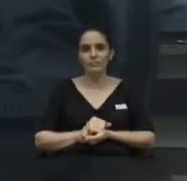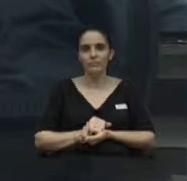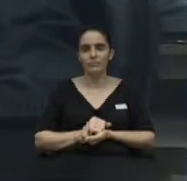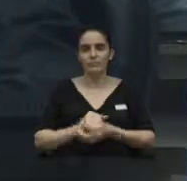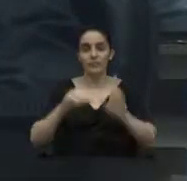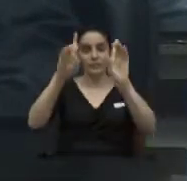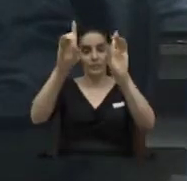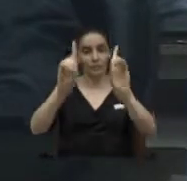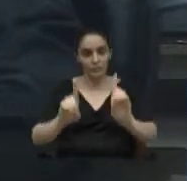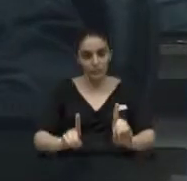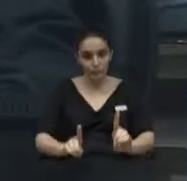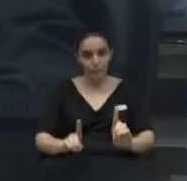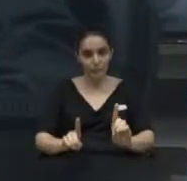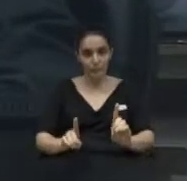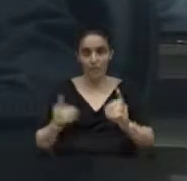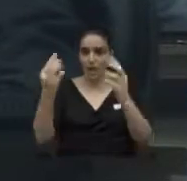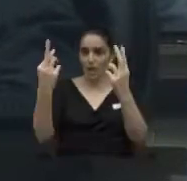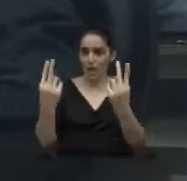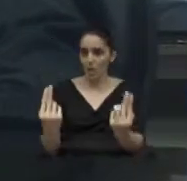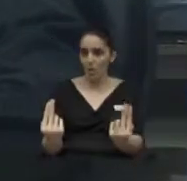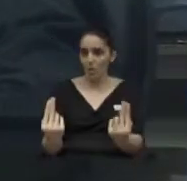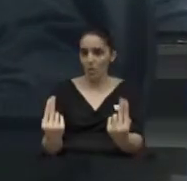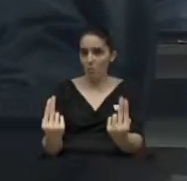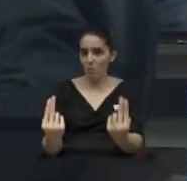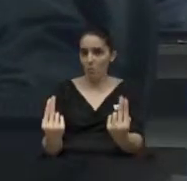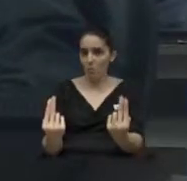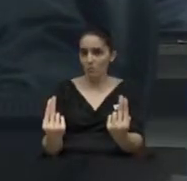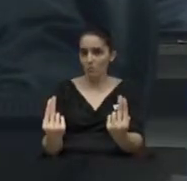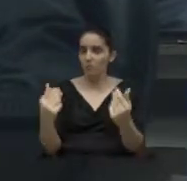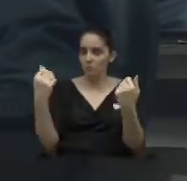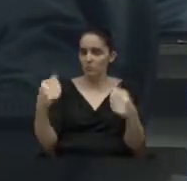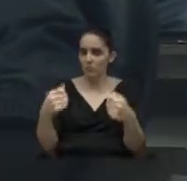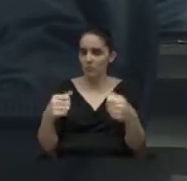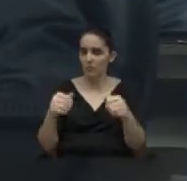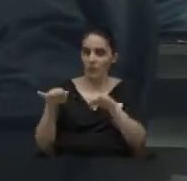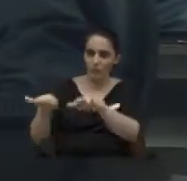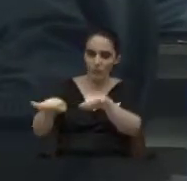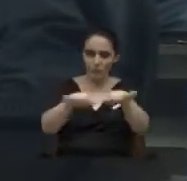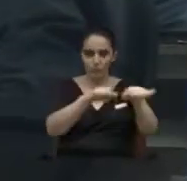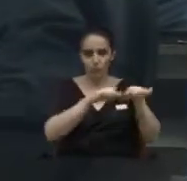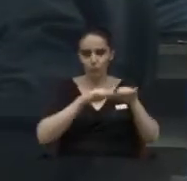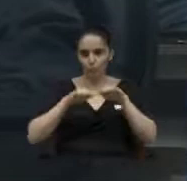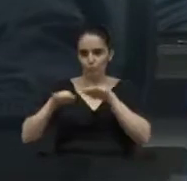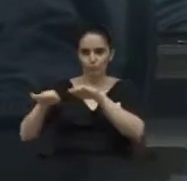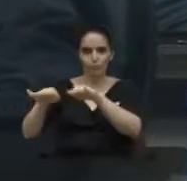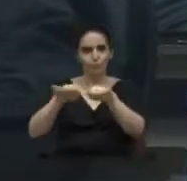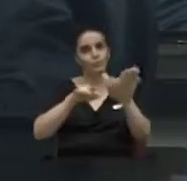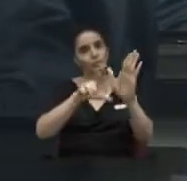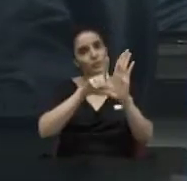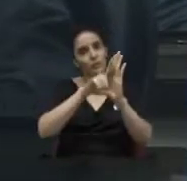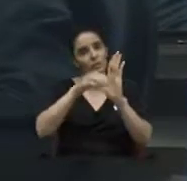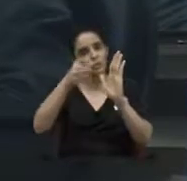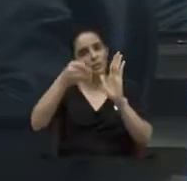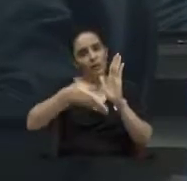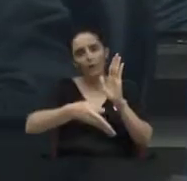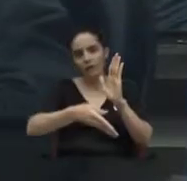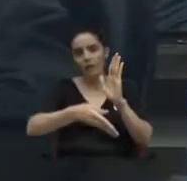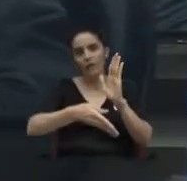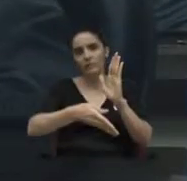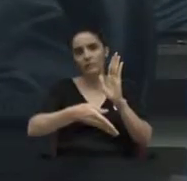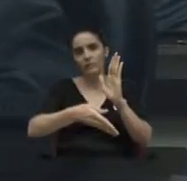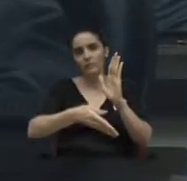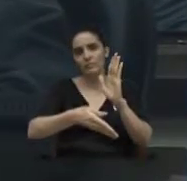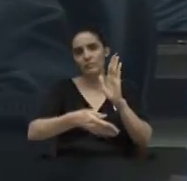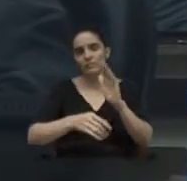de uma forma diferenciada ou de forma injusta. É isso que se busca com a atual legislação, que, volto a dizer, está